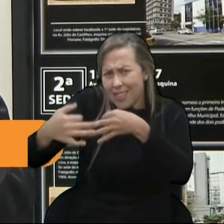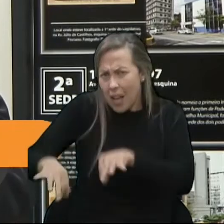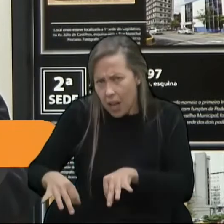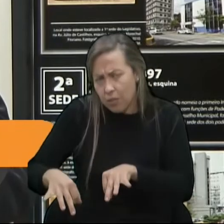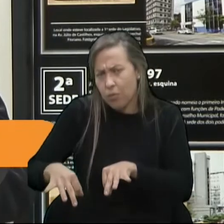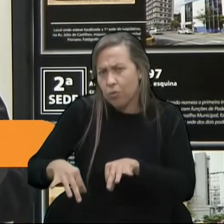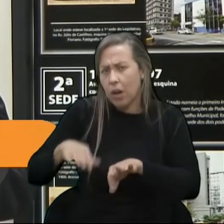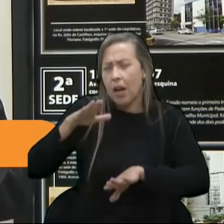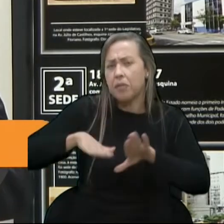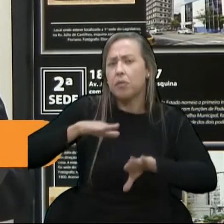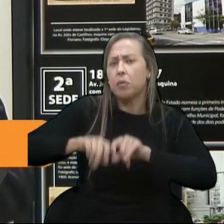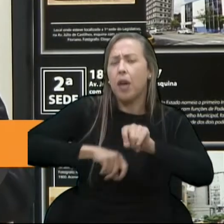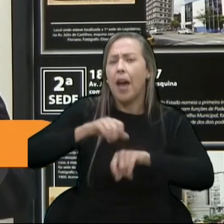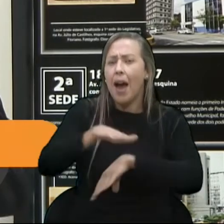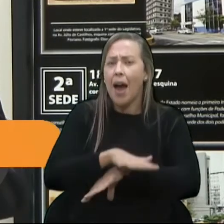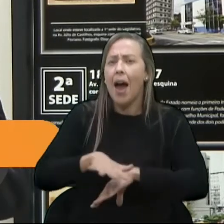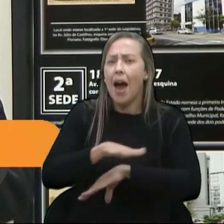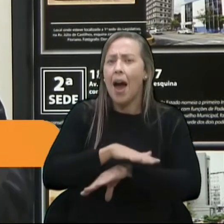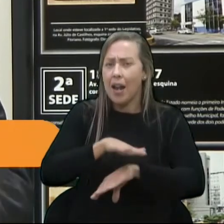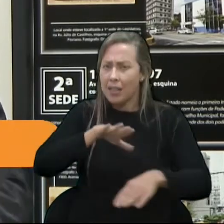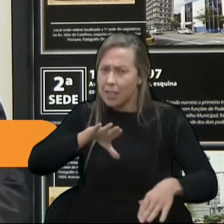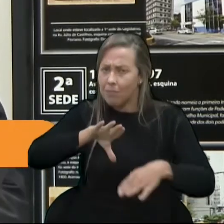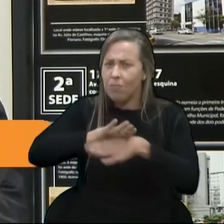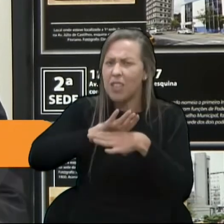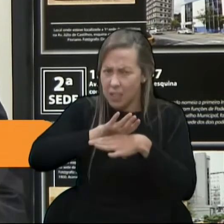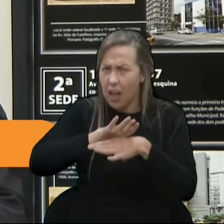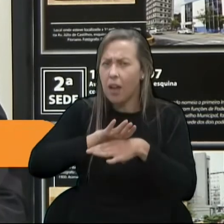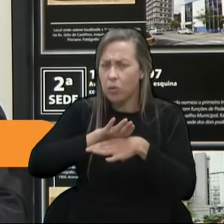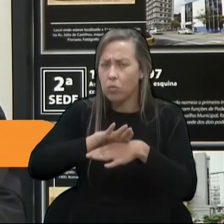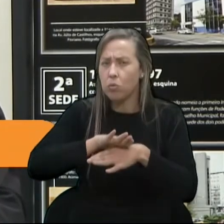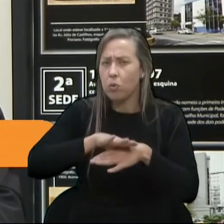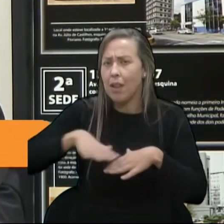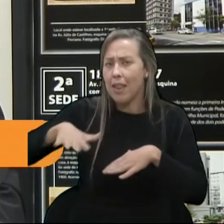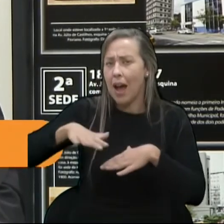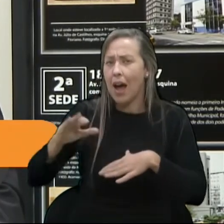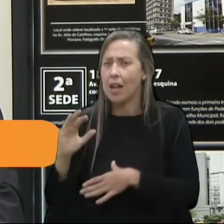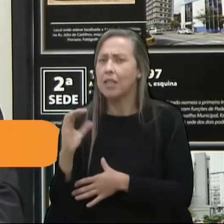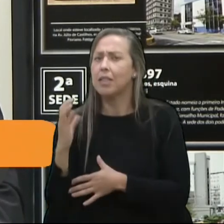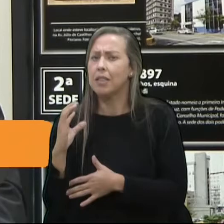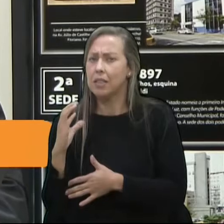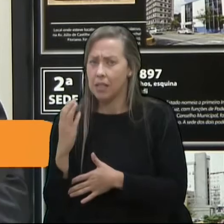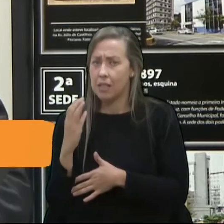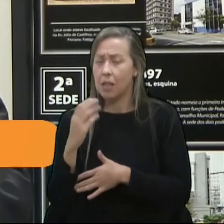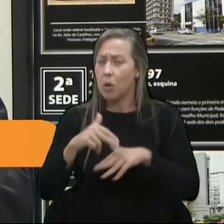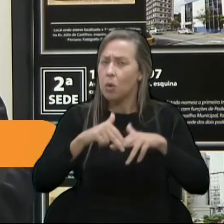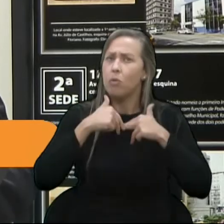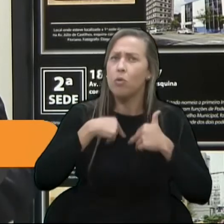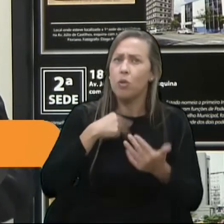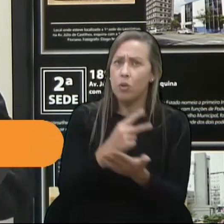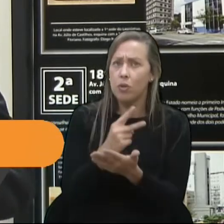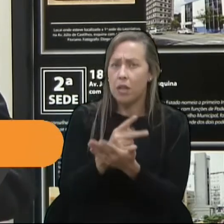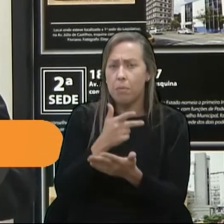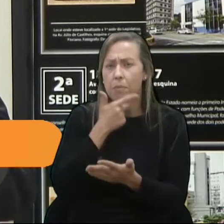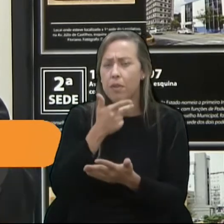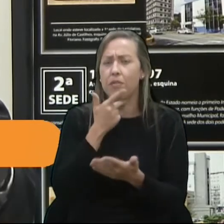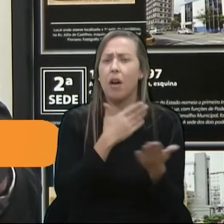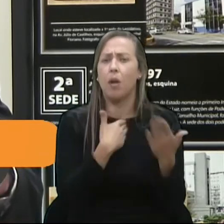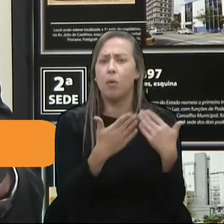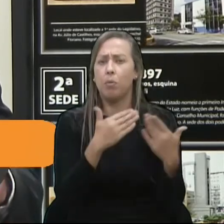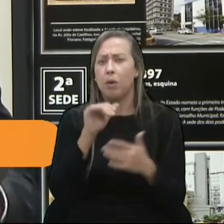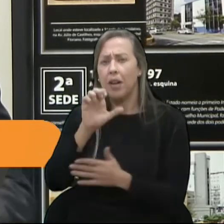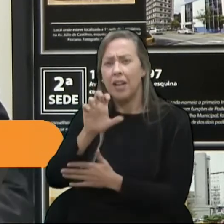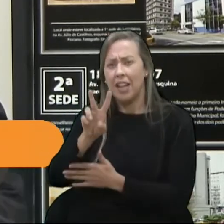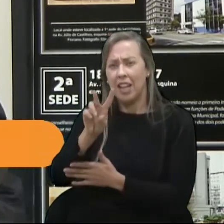pelo menos aqueles setores que se engajam com a ciência E aí eu dialogo muito com... Acho que o Evandro